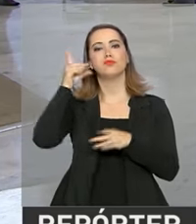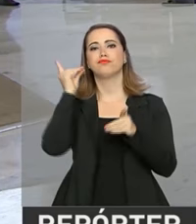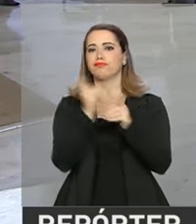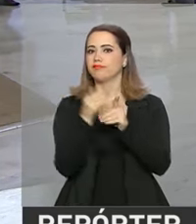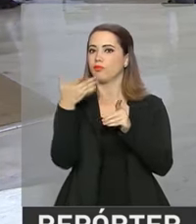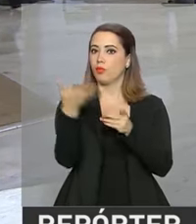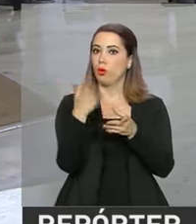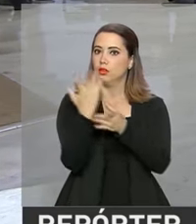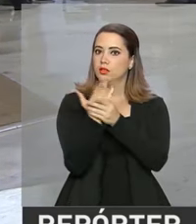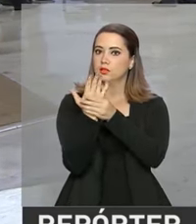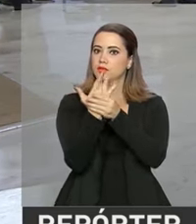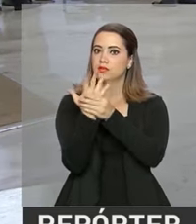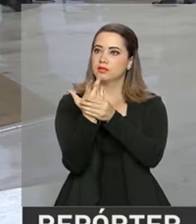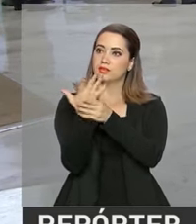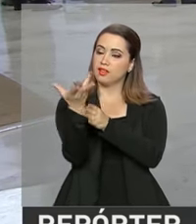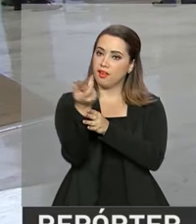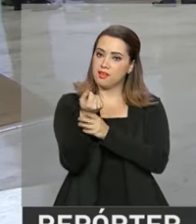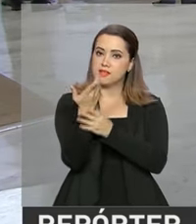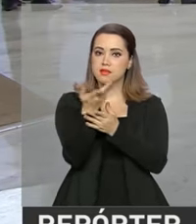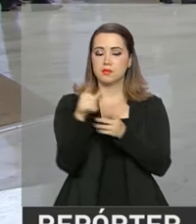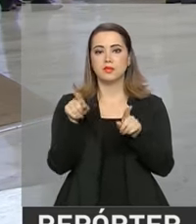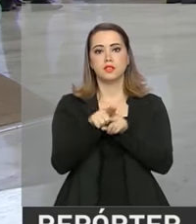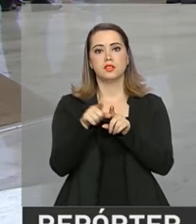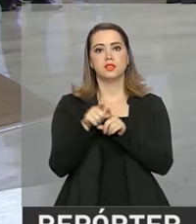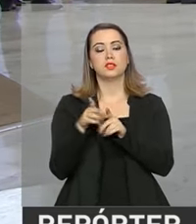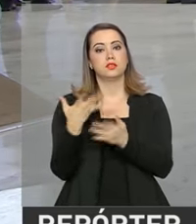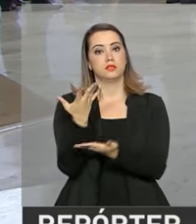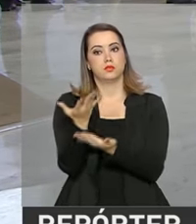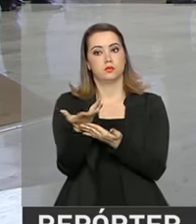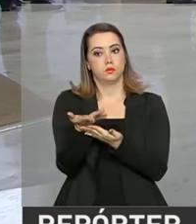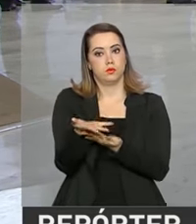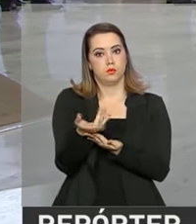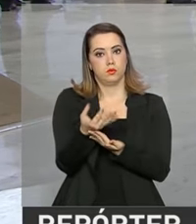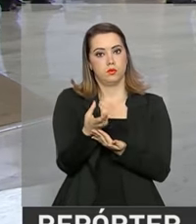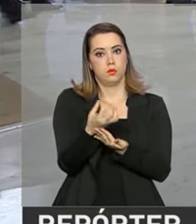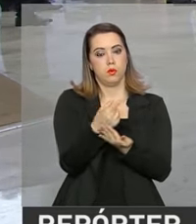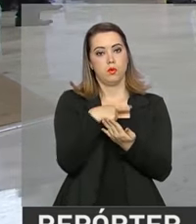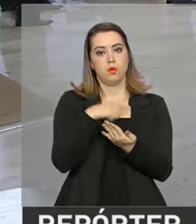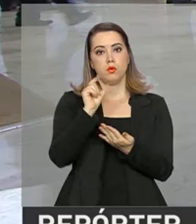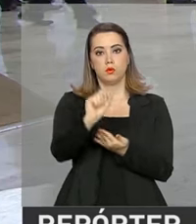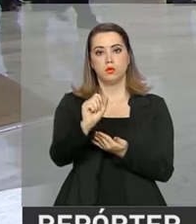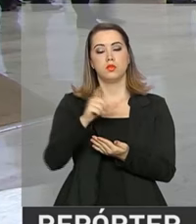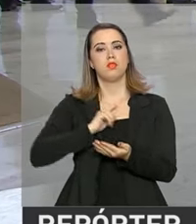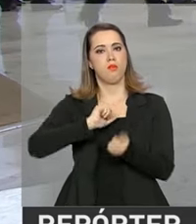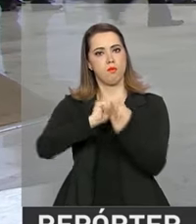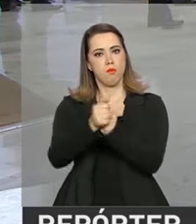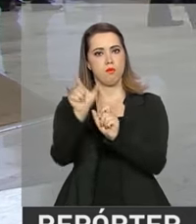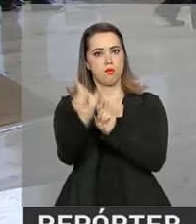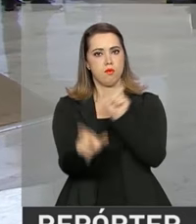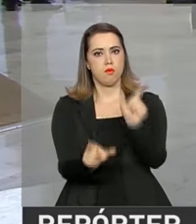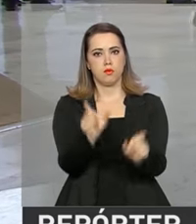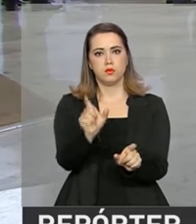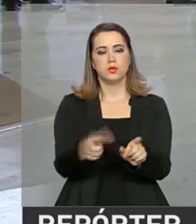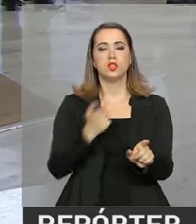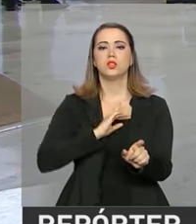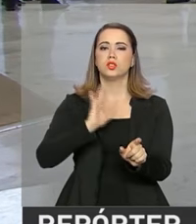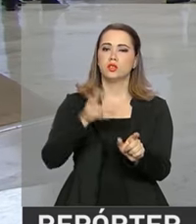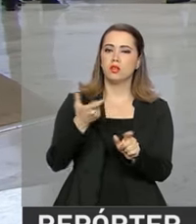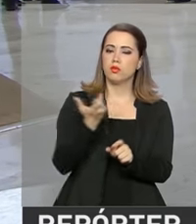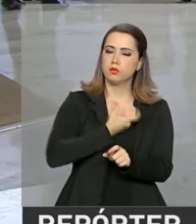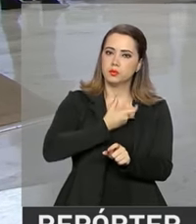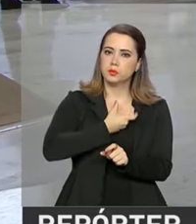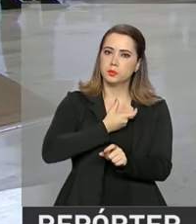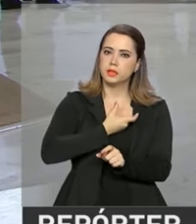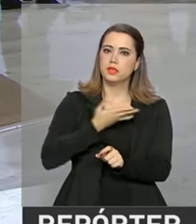chama olímpica e acender uma tocha paralímpica que estará nas mãos do atleta Johansson do Nascimento Ferreira, que foi medalhista nos